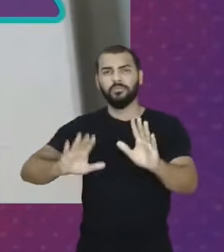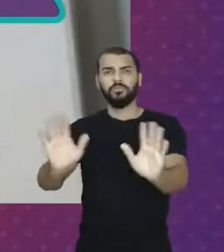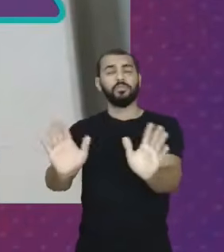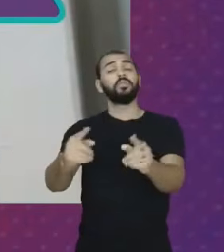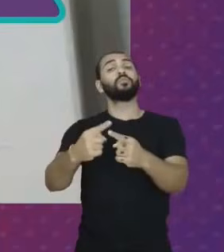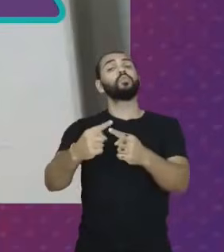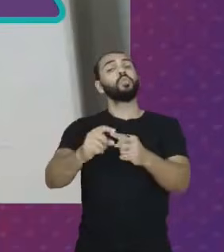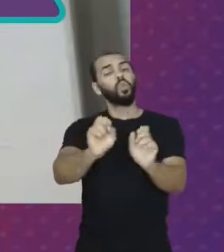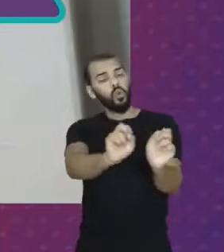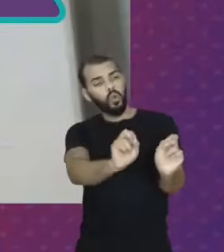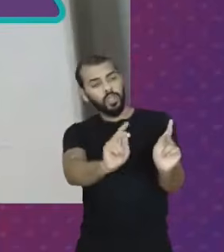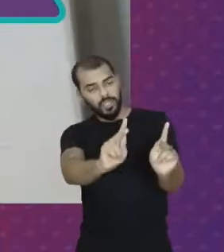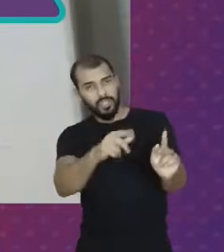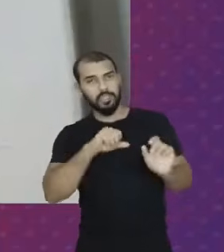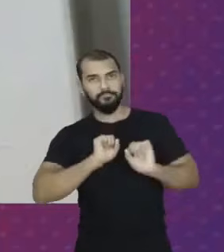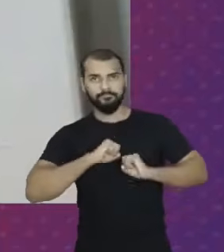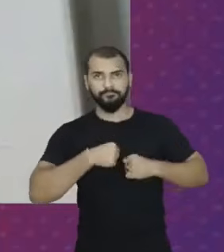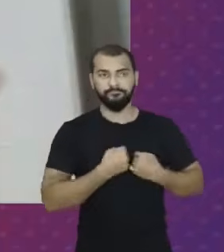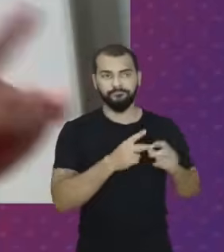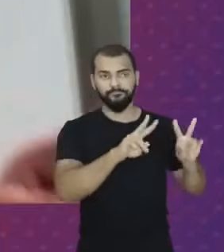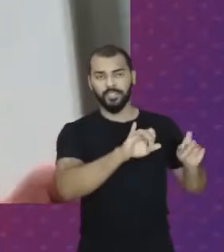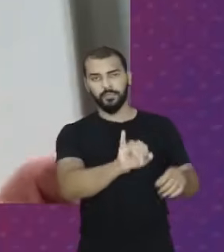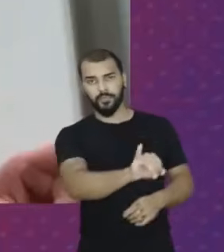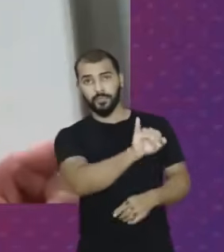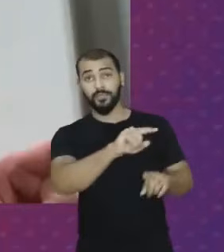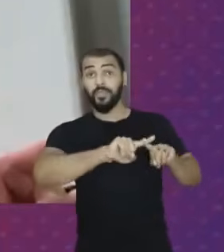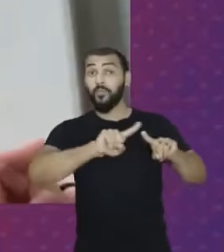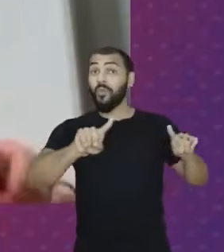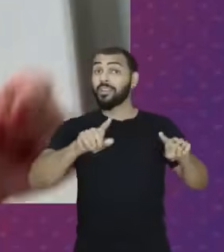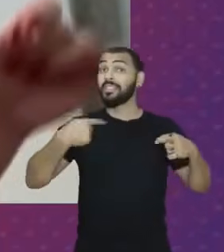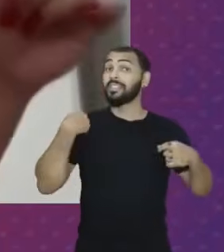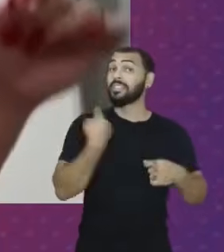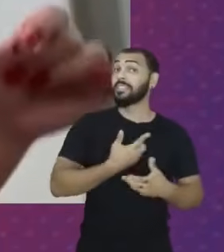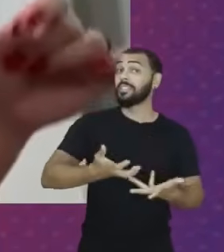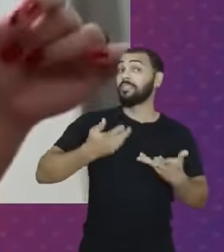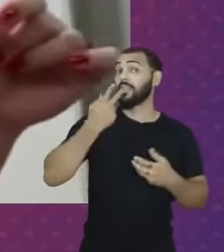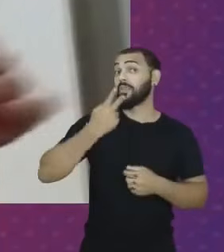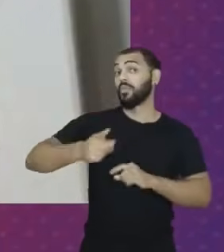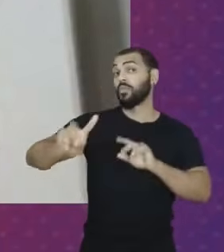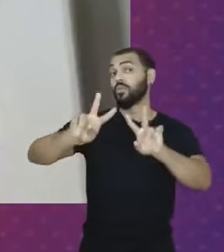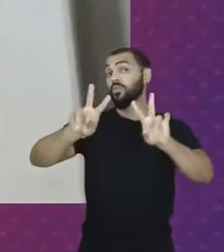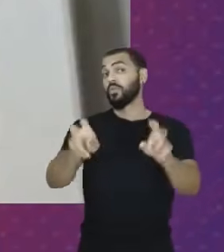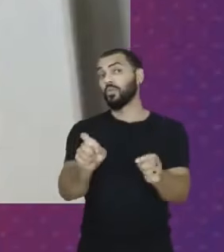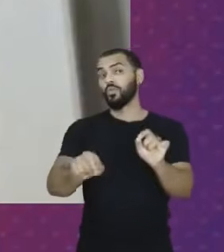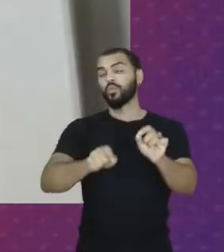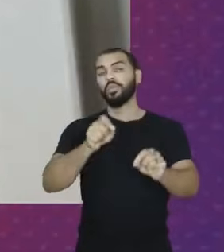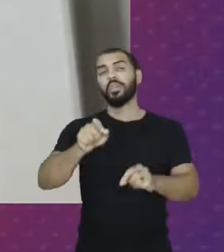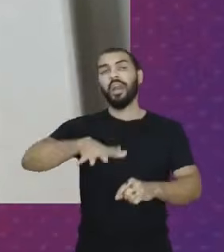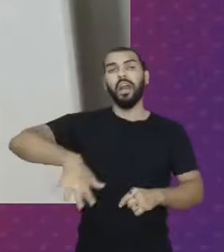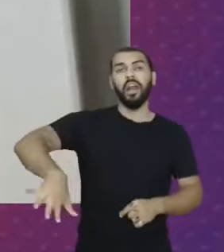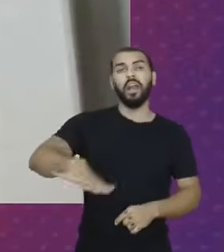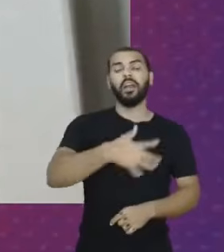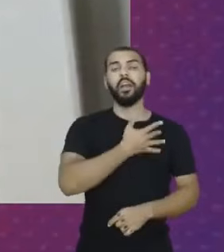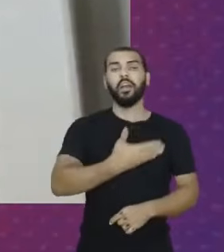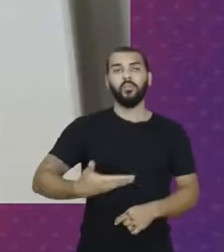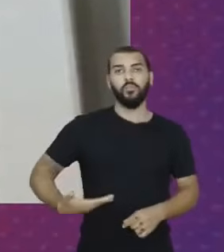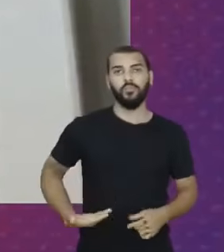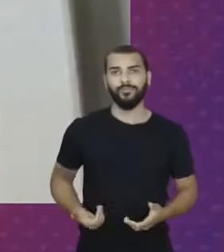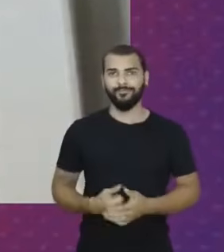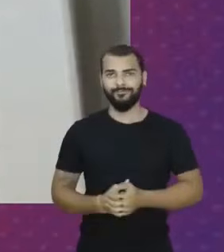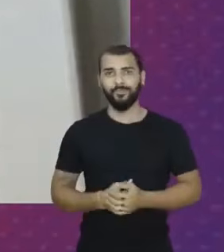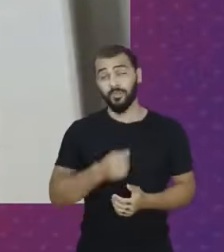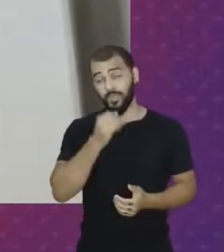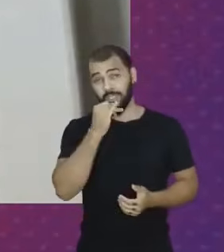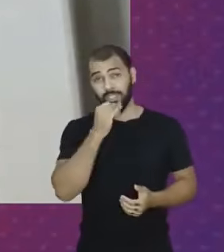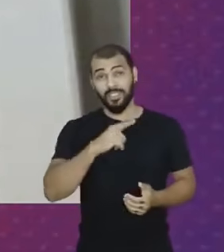nós fazemos a defesa, mas nós queremos debater orçamento público. Nós queremos saber, quando chegam as peças orçamentárias